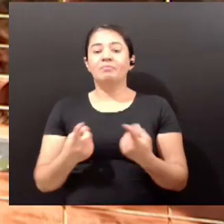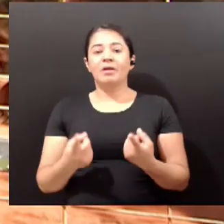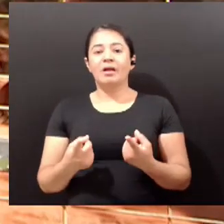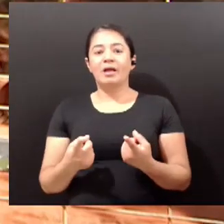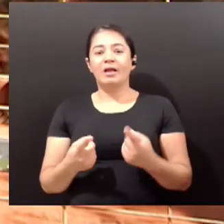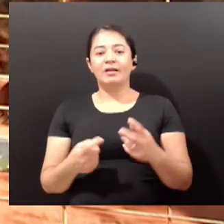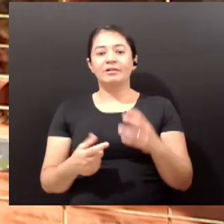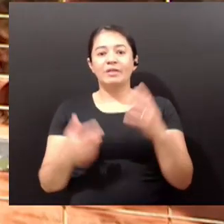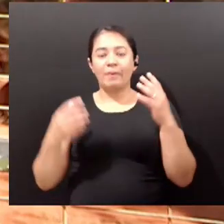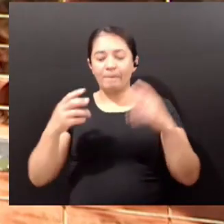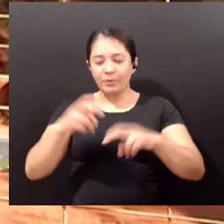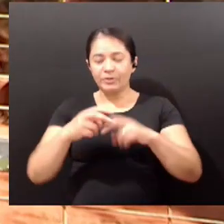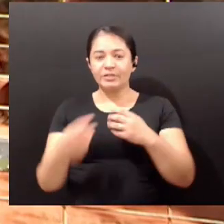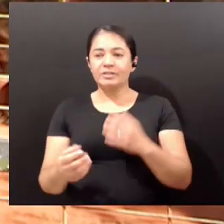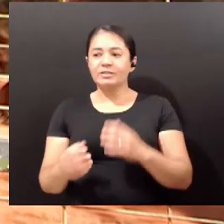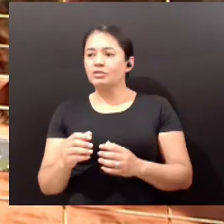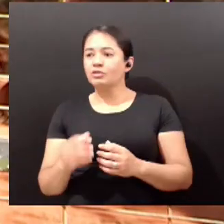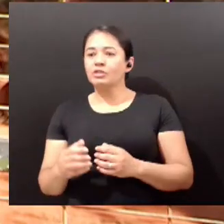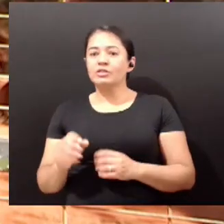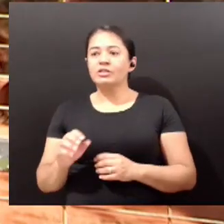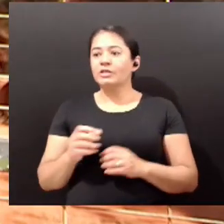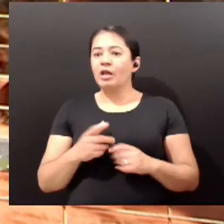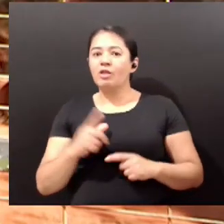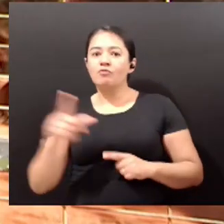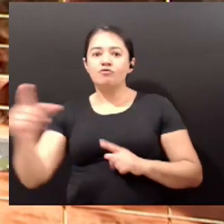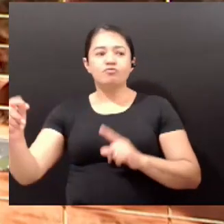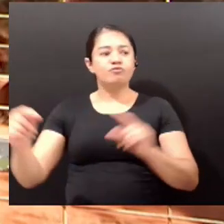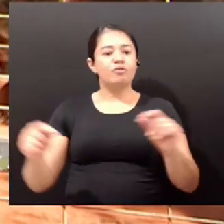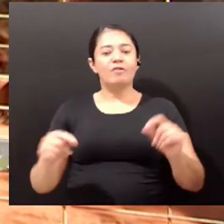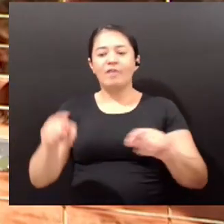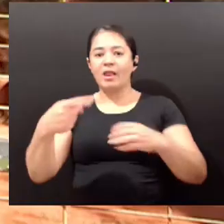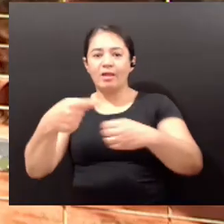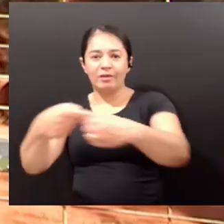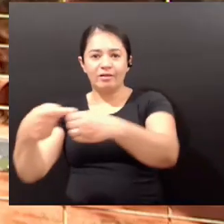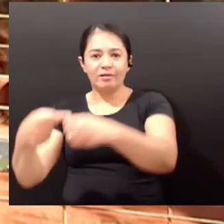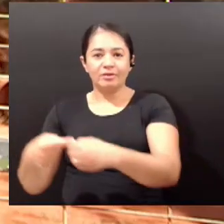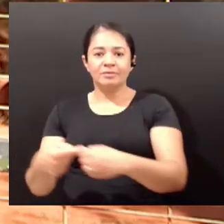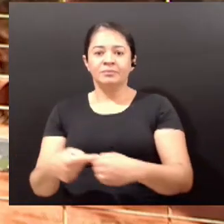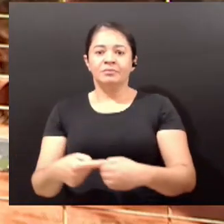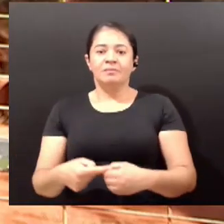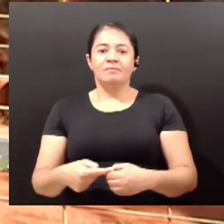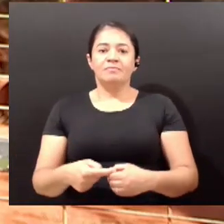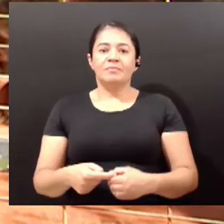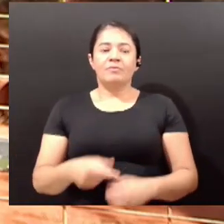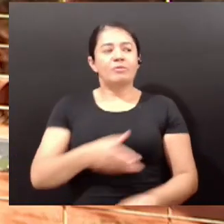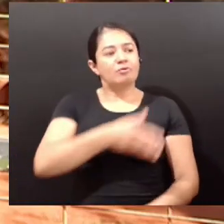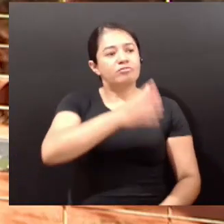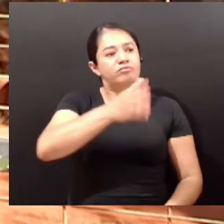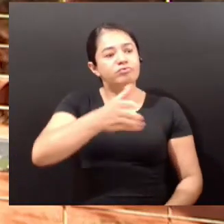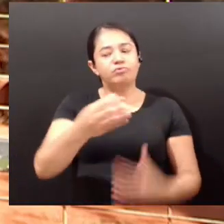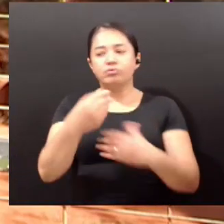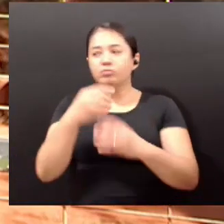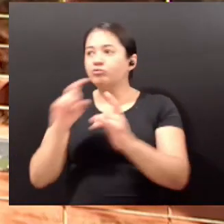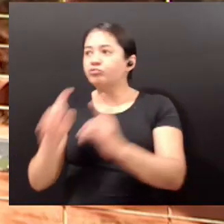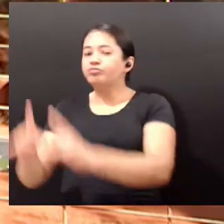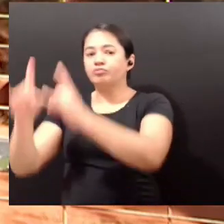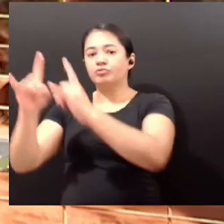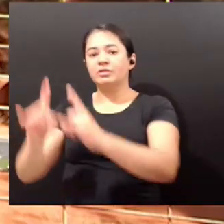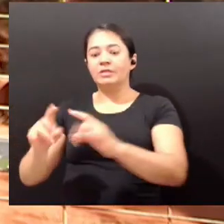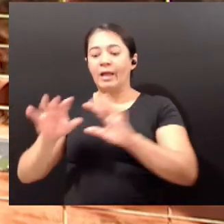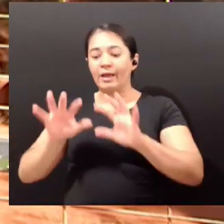da cidade, acabar aparecendo em condomínios. E esses animais